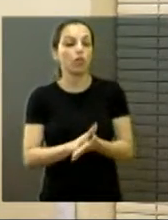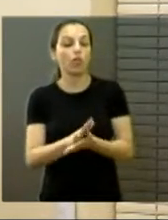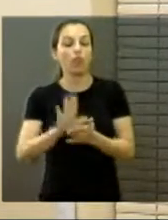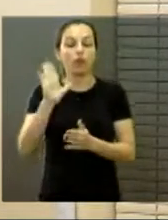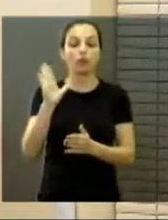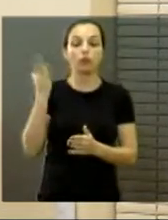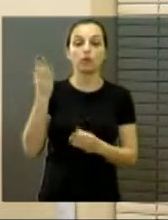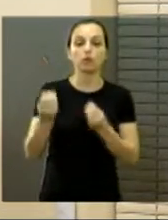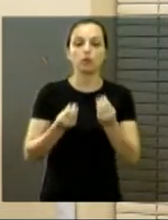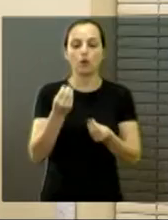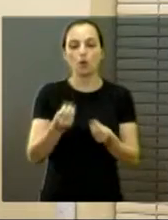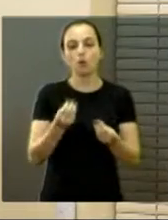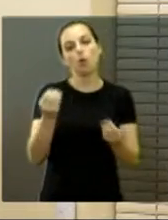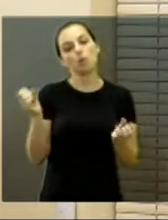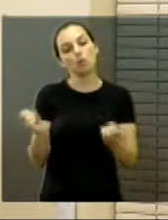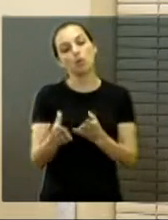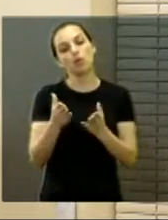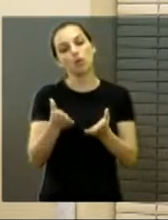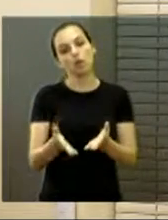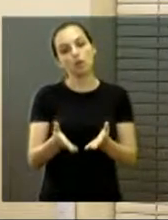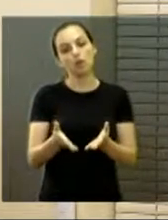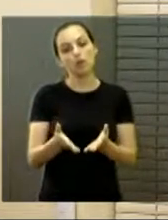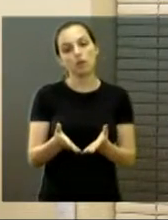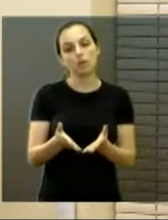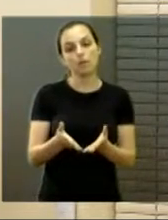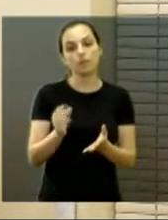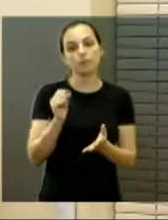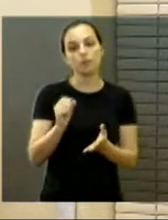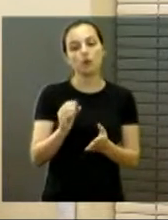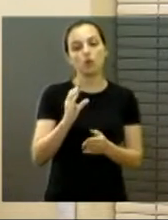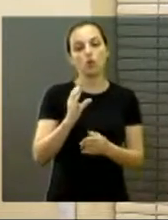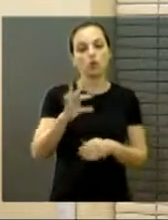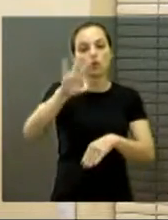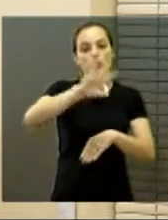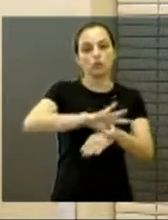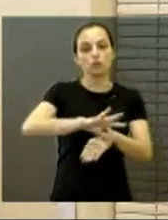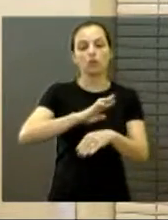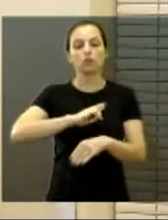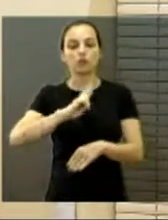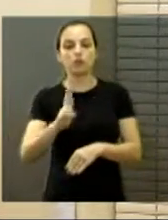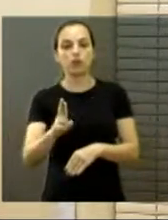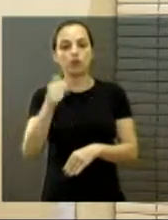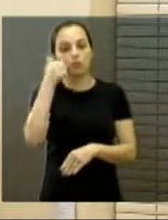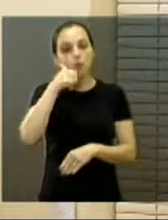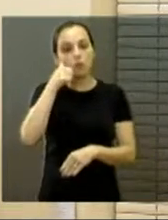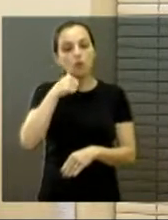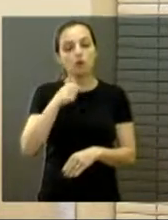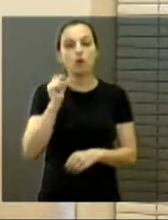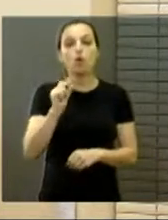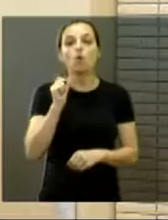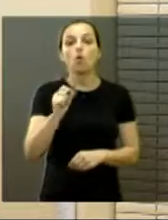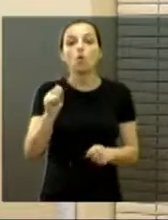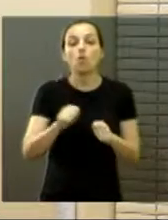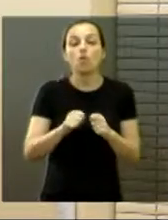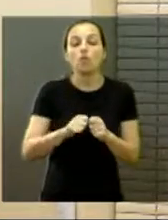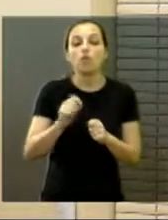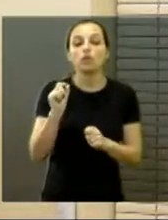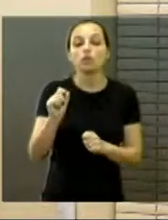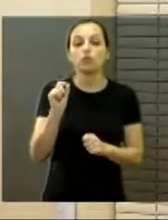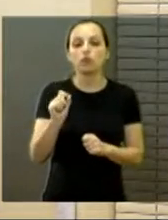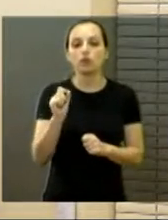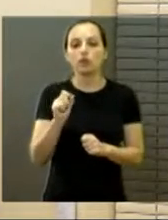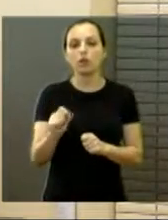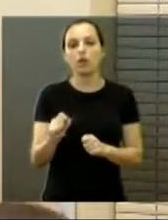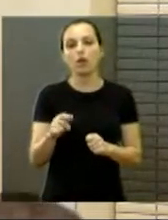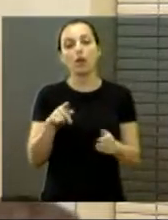por fim, o que eu acho mais grave, o Centro de Referência da Mulher, cadê? O que é que vocês fizeram? É sabido, a gente